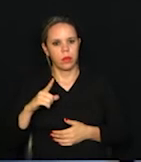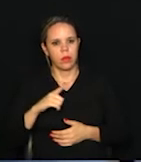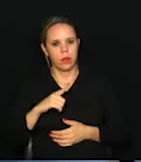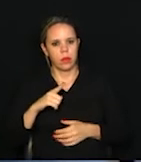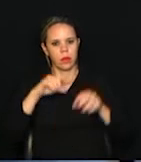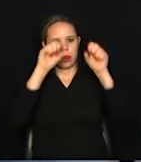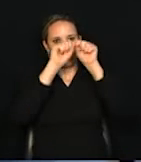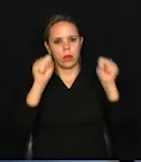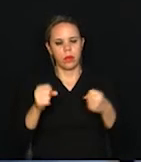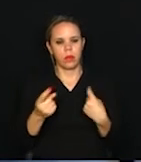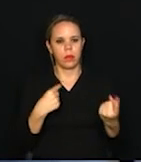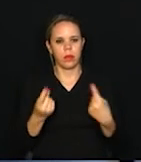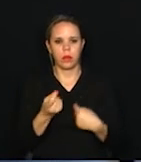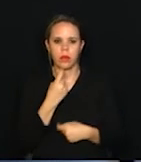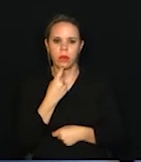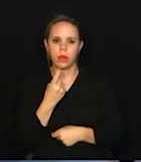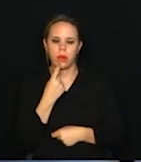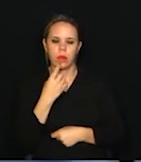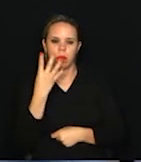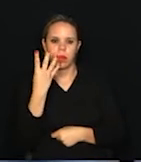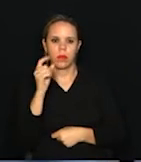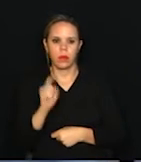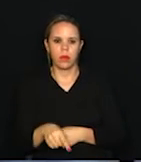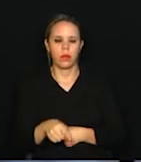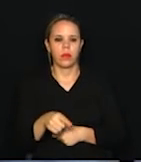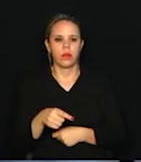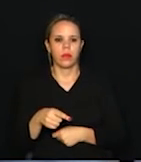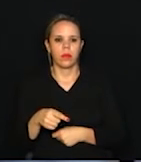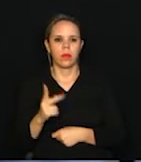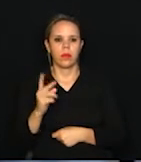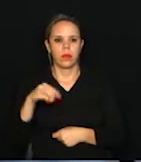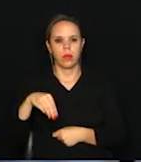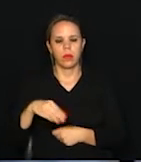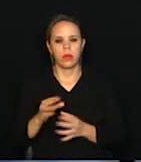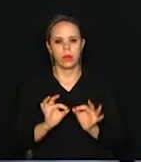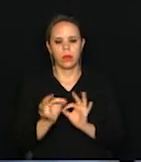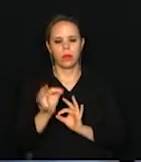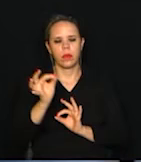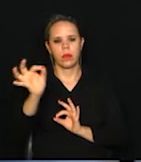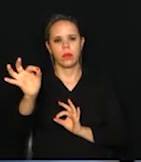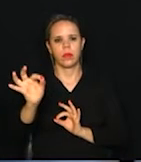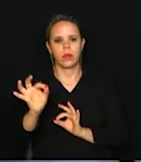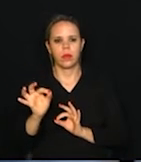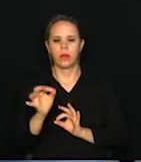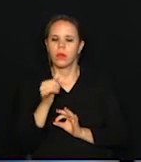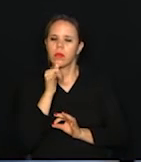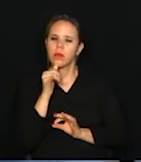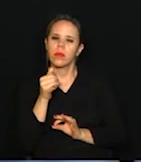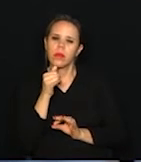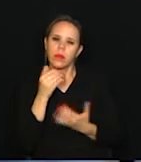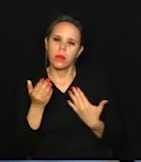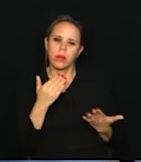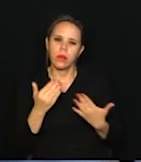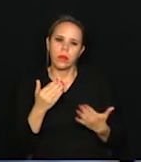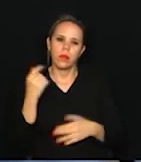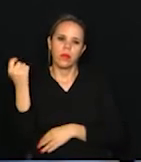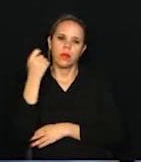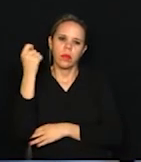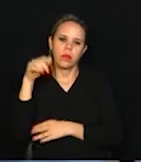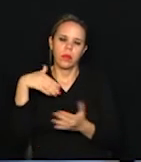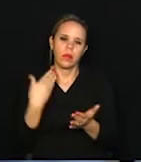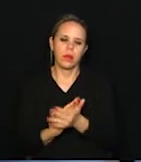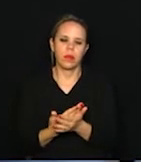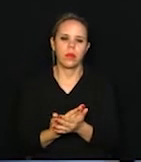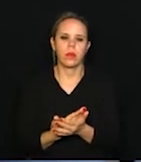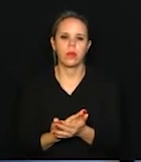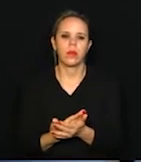sistema viário em Campinas 4 mil quilômetros. Acho que é superior a uma distância, acho que de Porto Alegre até Belém,